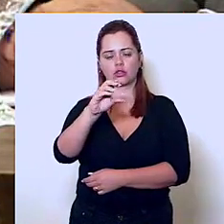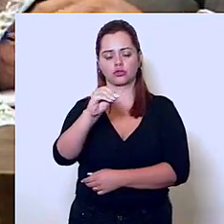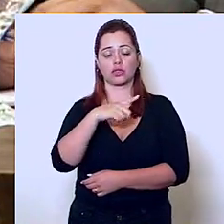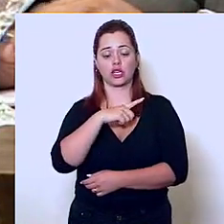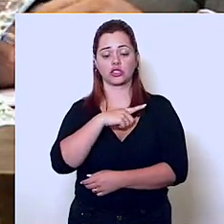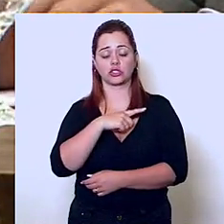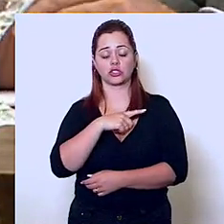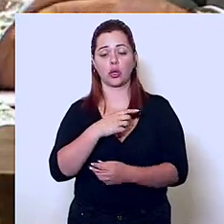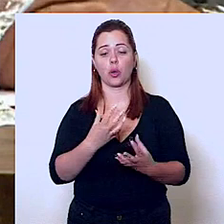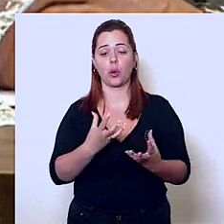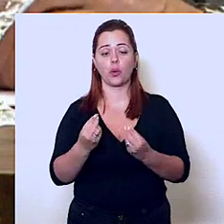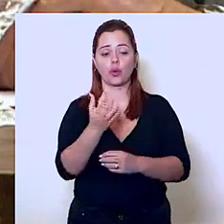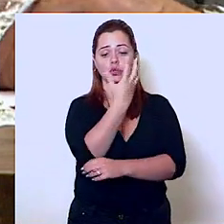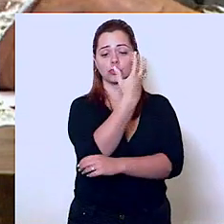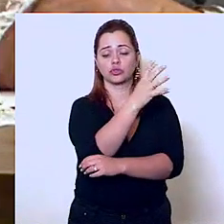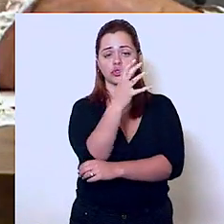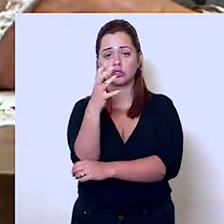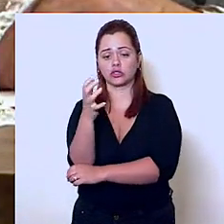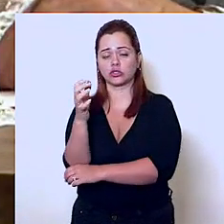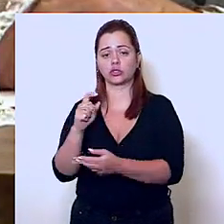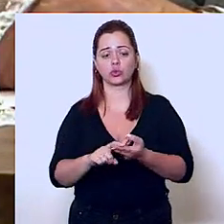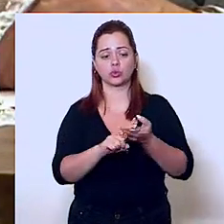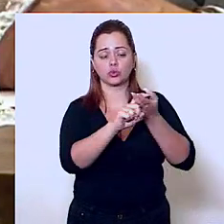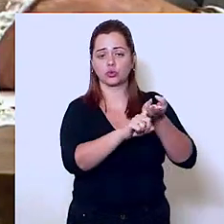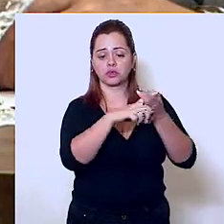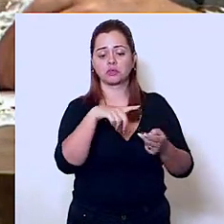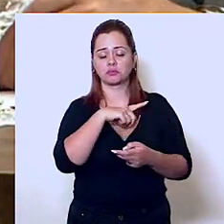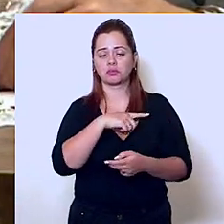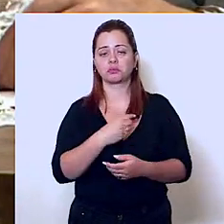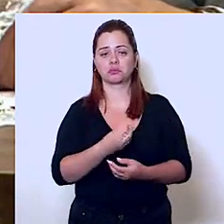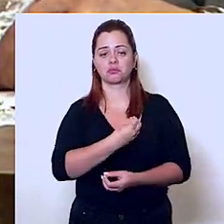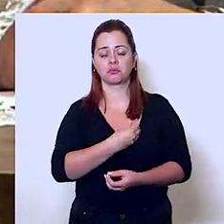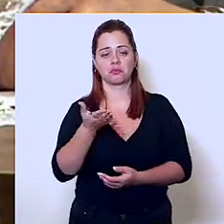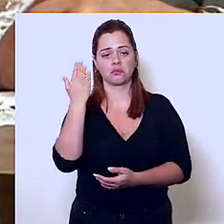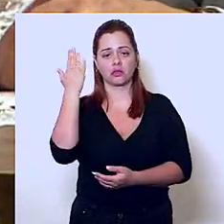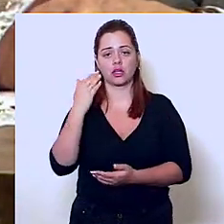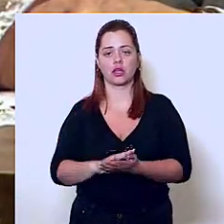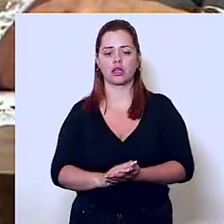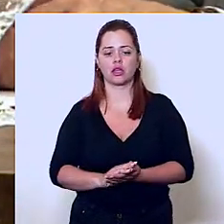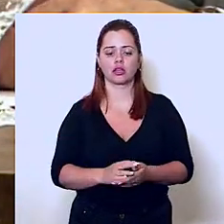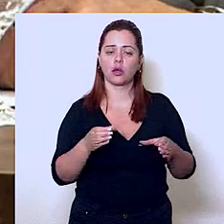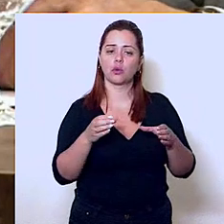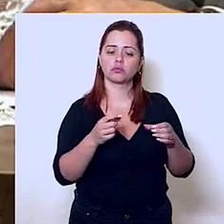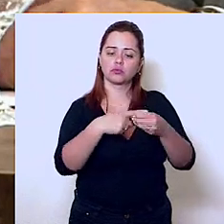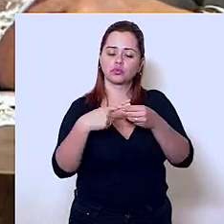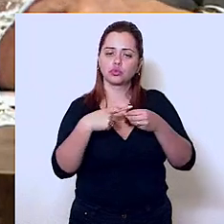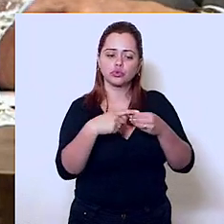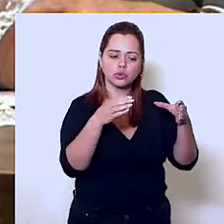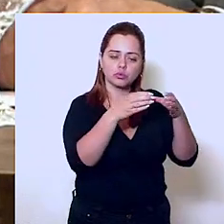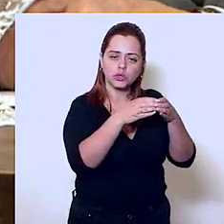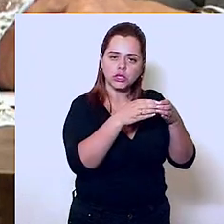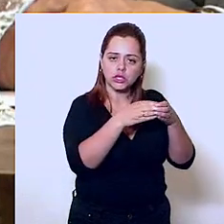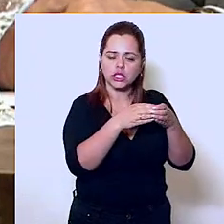teriam existido, né? Então, fomos a esse lugar lá, era um vilarejo rústico. E na hora do almoço,